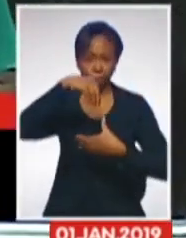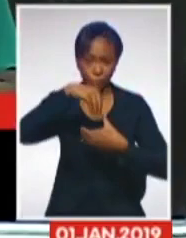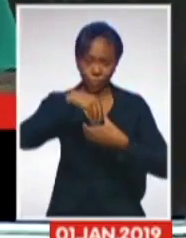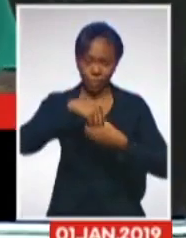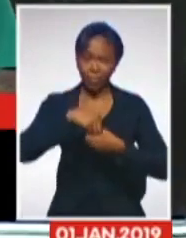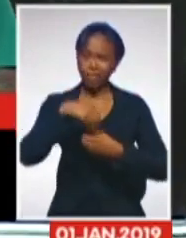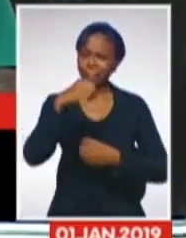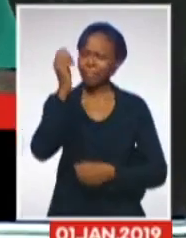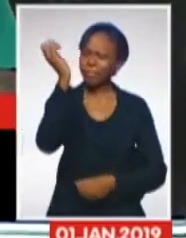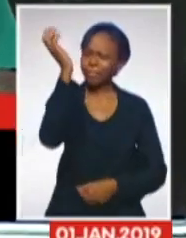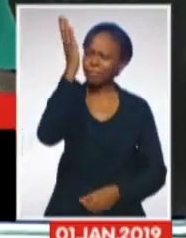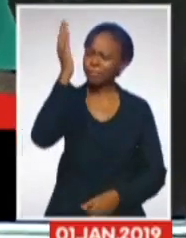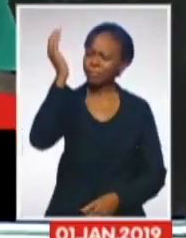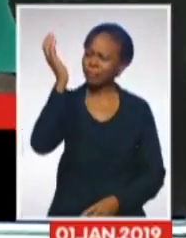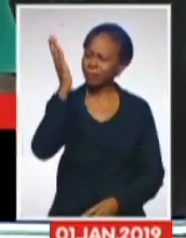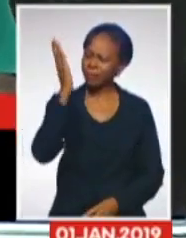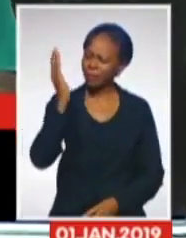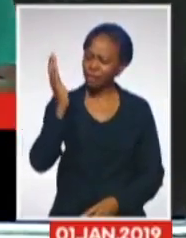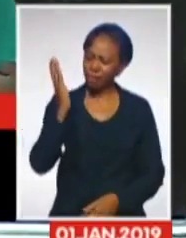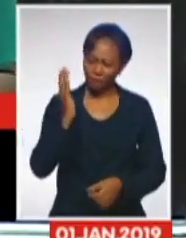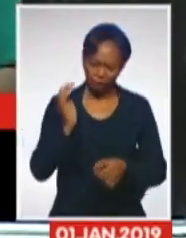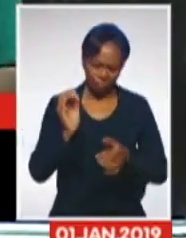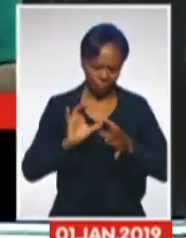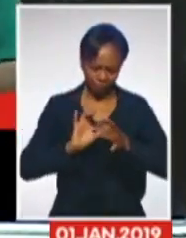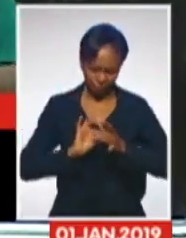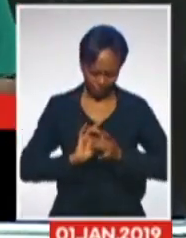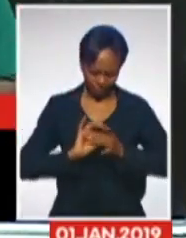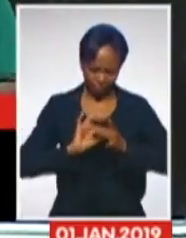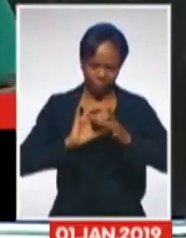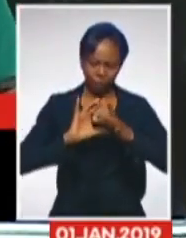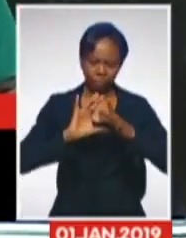em teu seio, ó